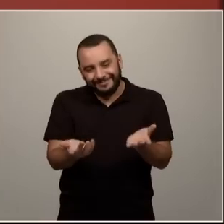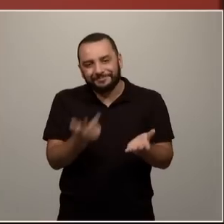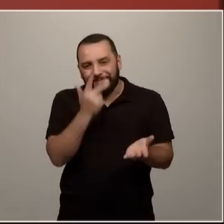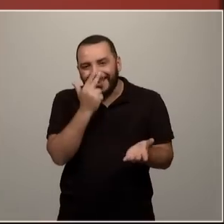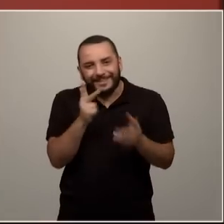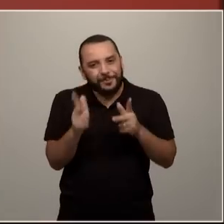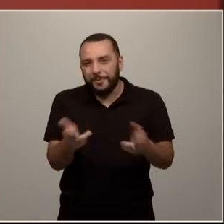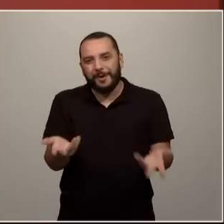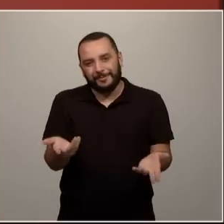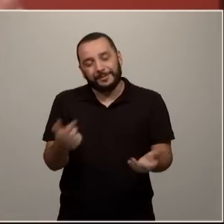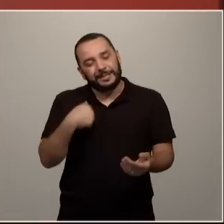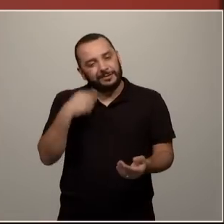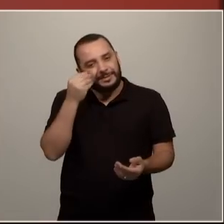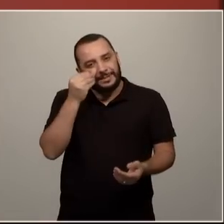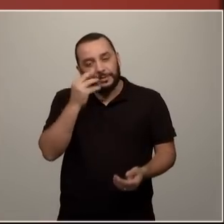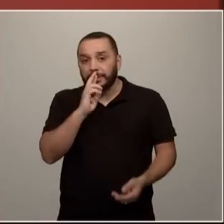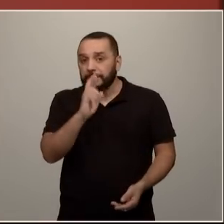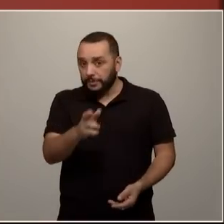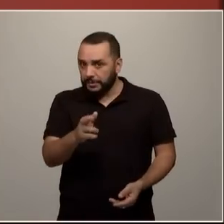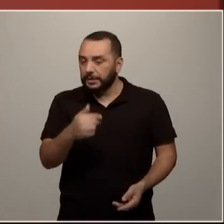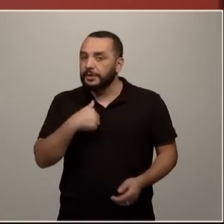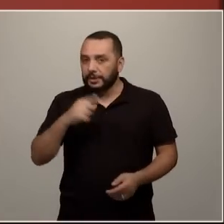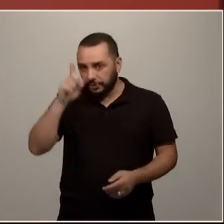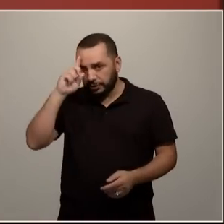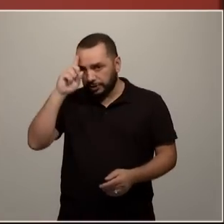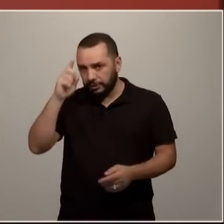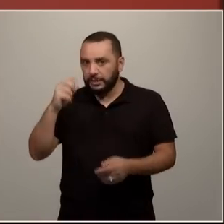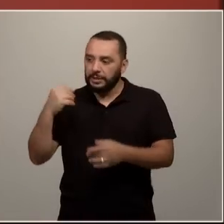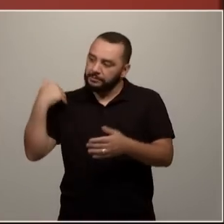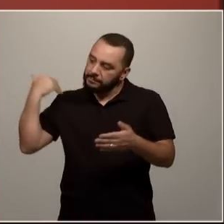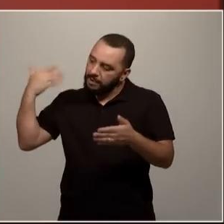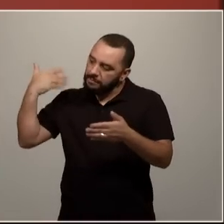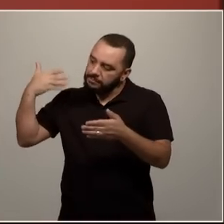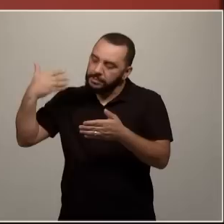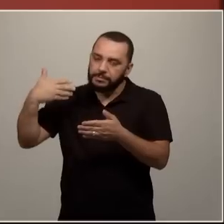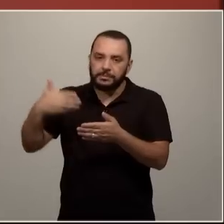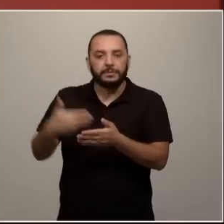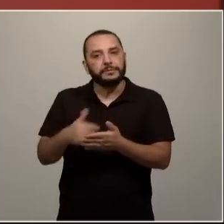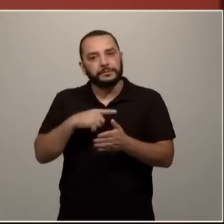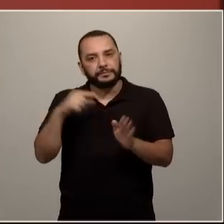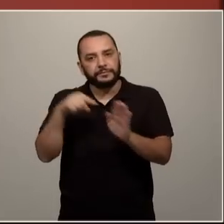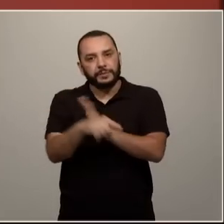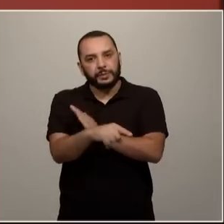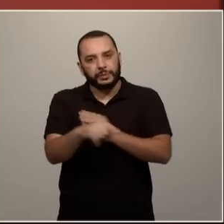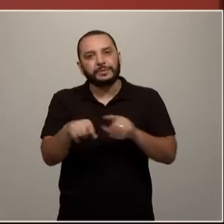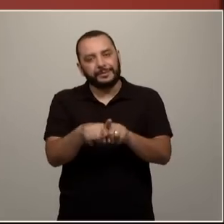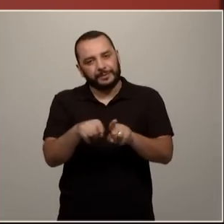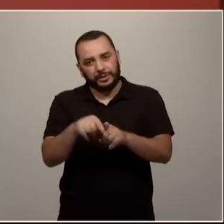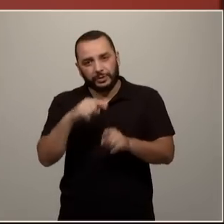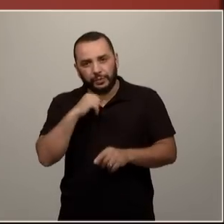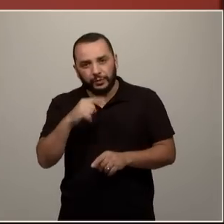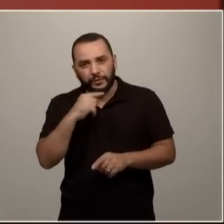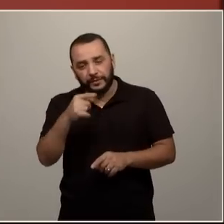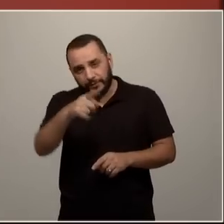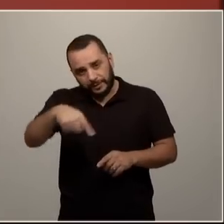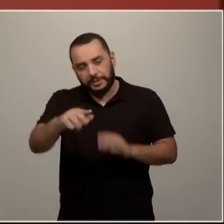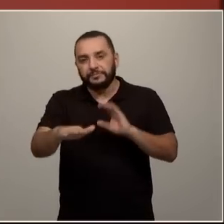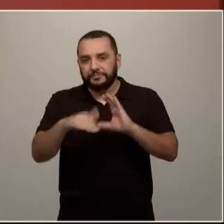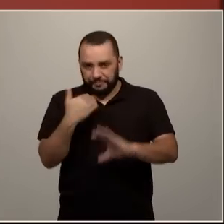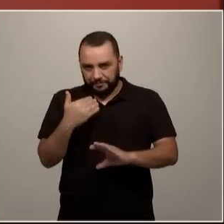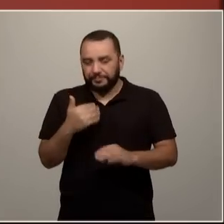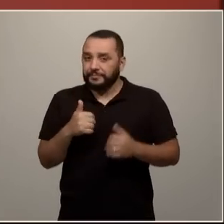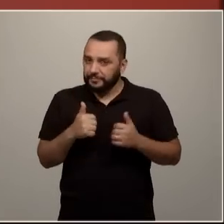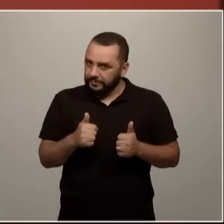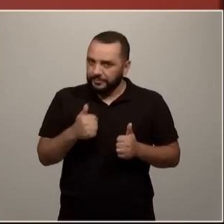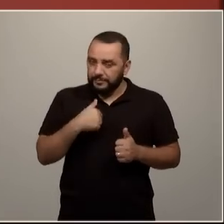do possível. Ao longo desses dias já chegaram perguntas, dúvidas que vocês me passaram e eu vou começar falando